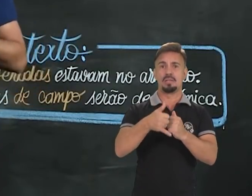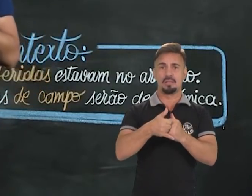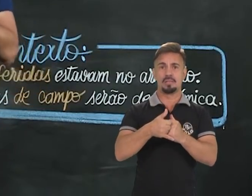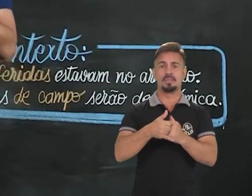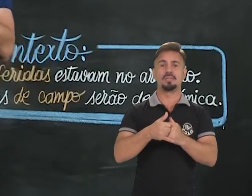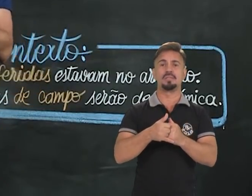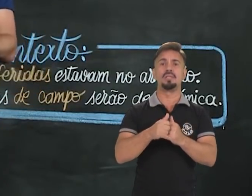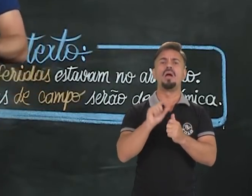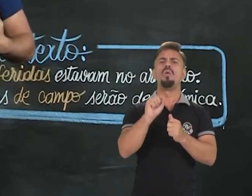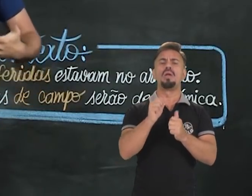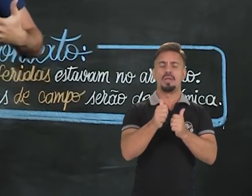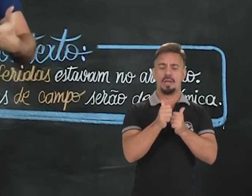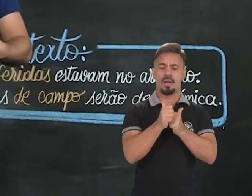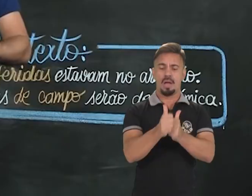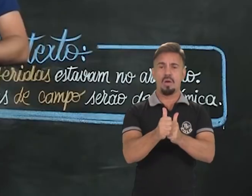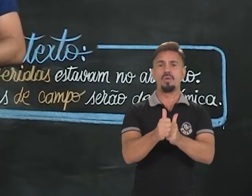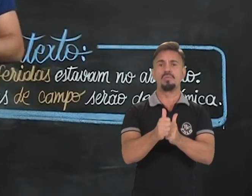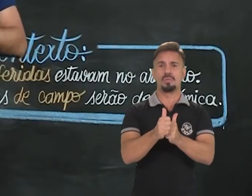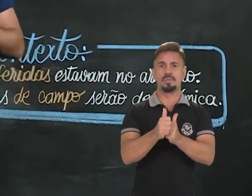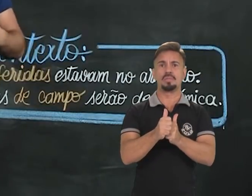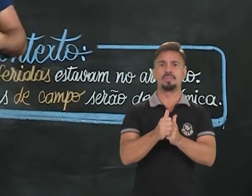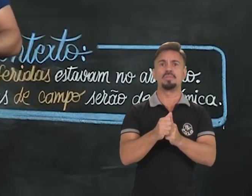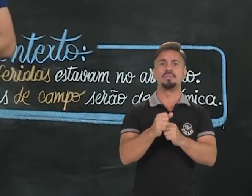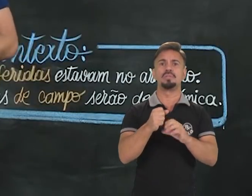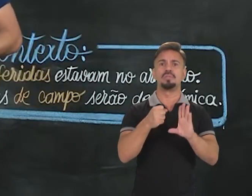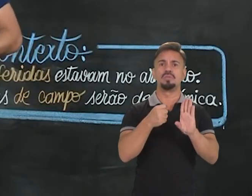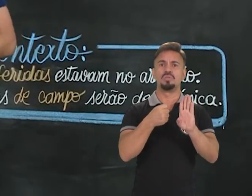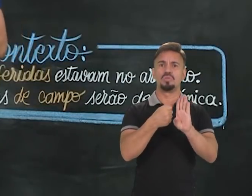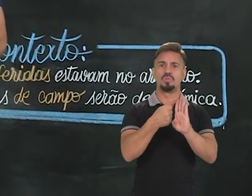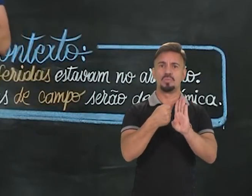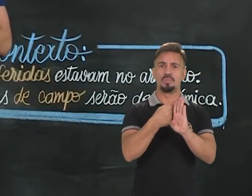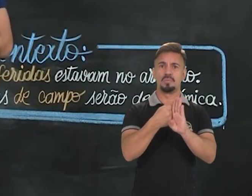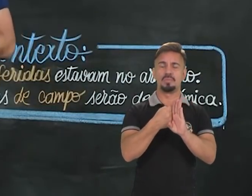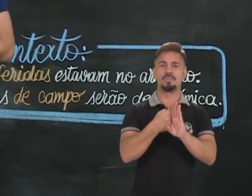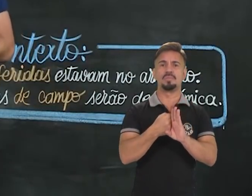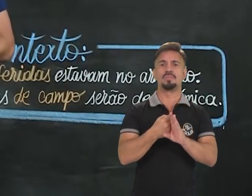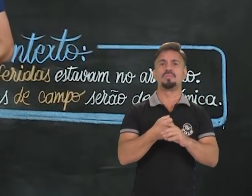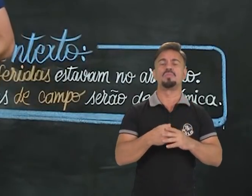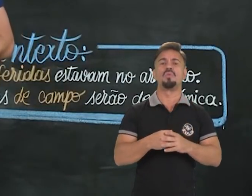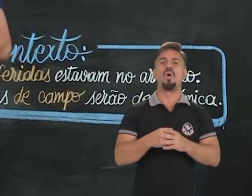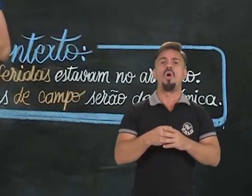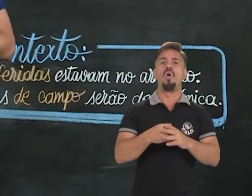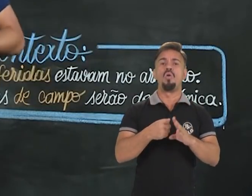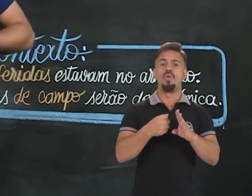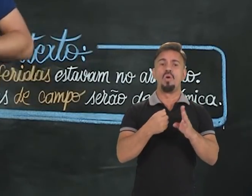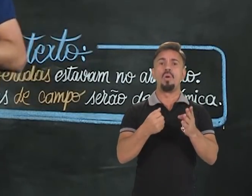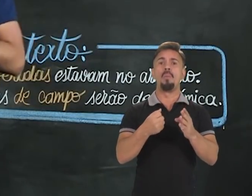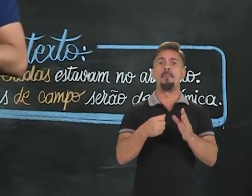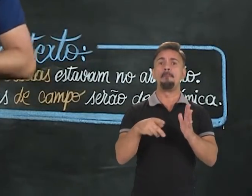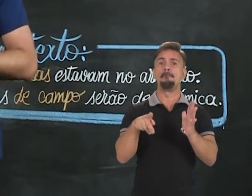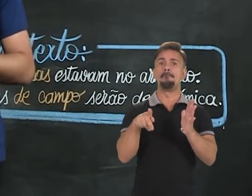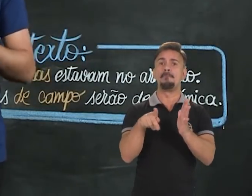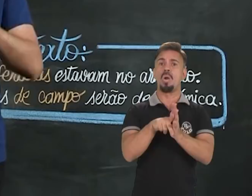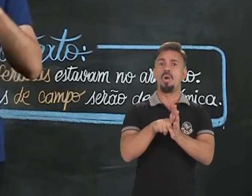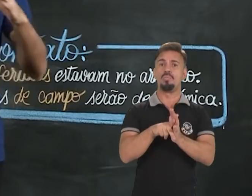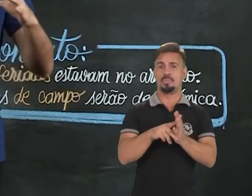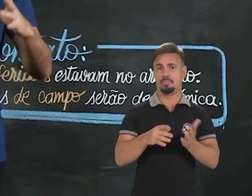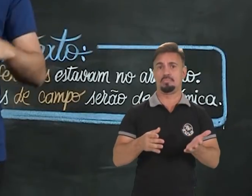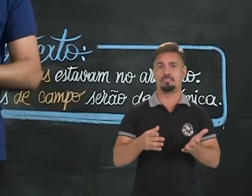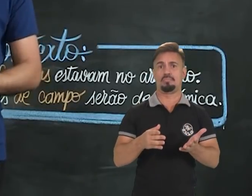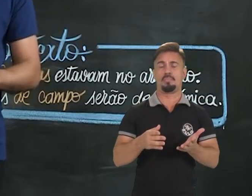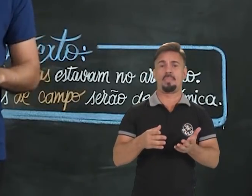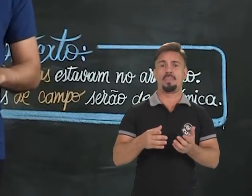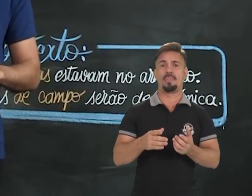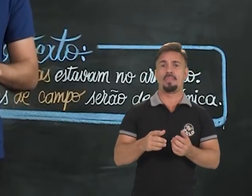pronomes que acompanham os substantivos, tal como os pronomes possessivos, que são aqueles que indicam posse e